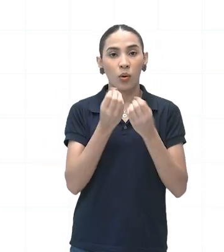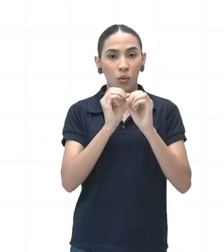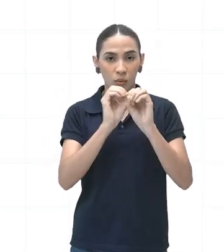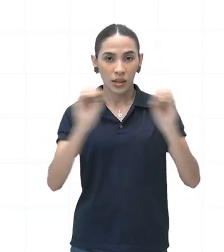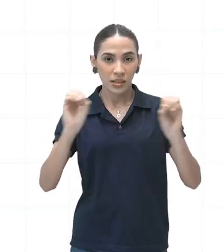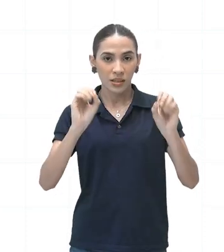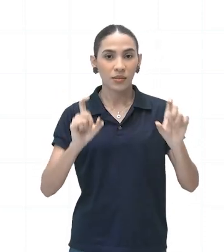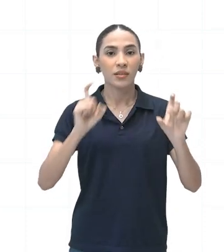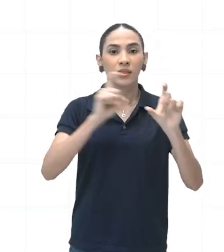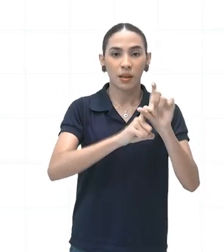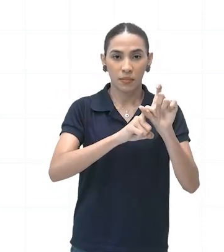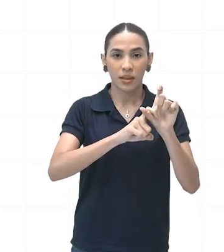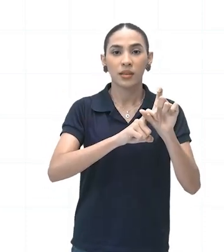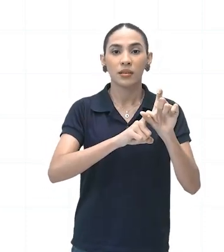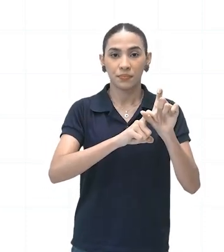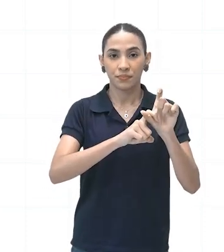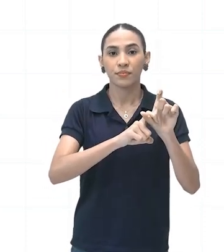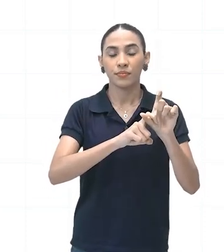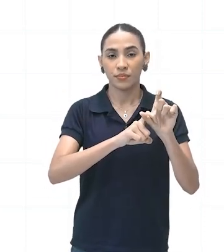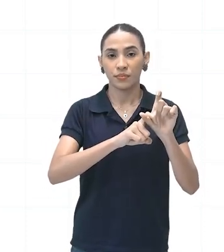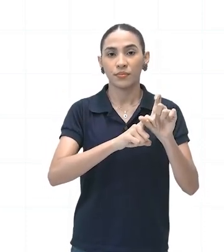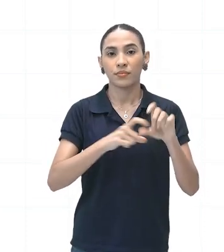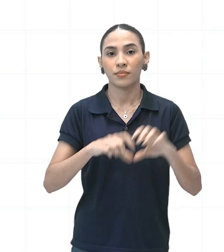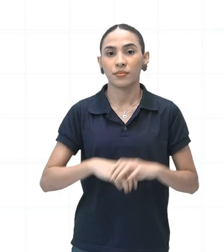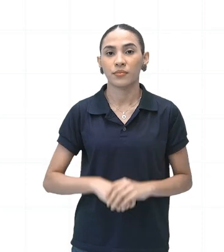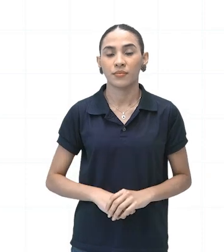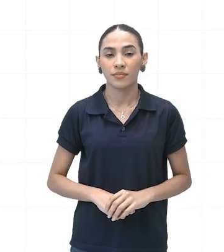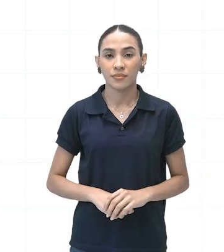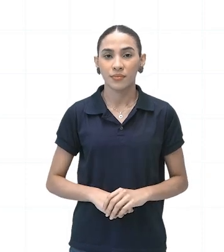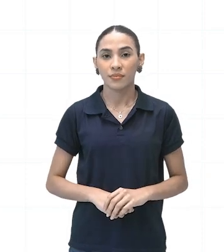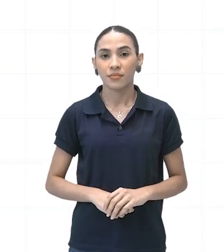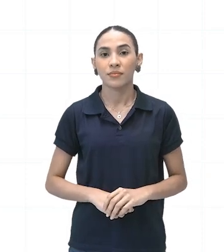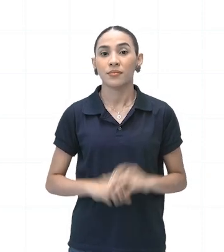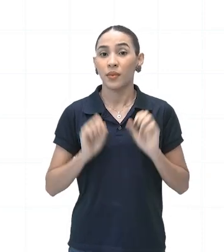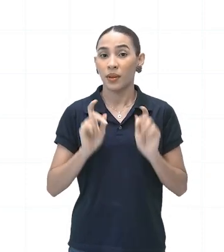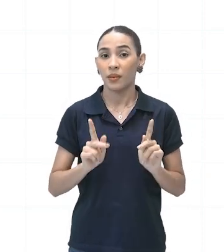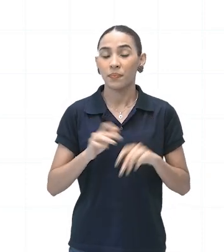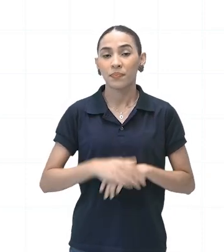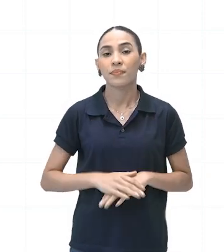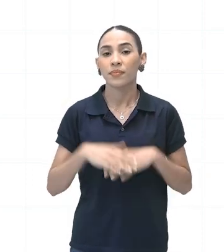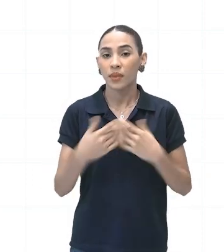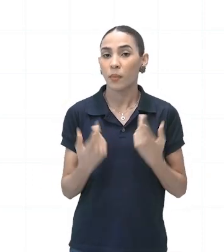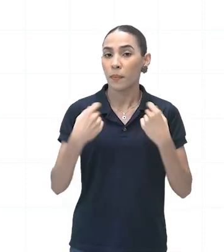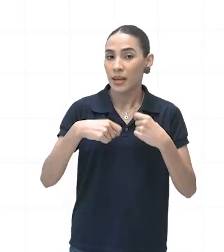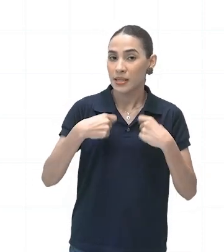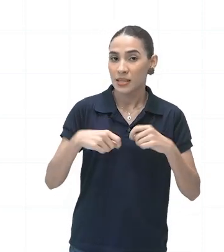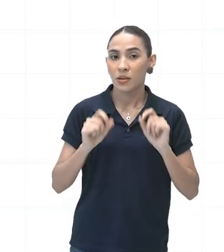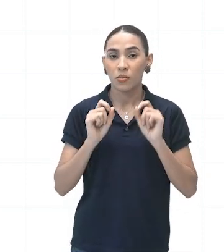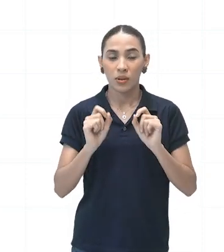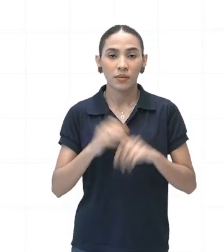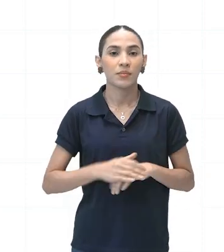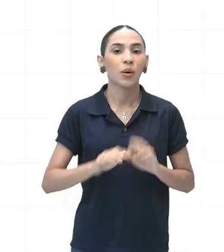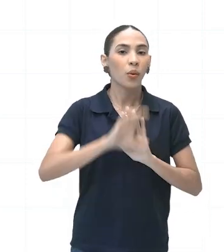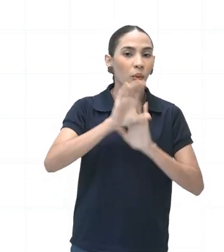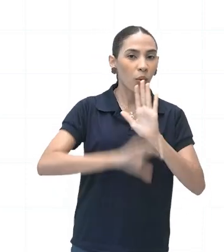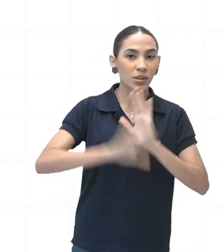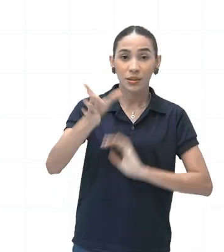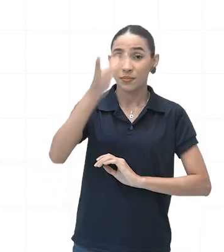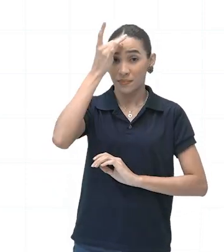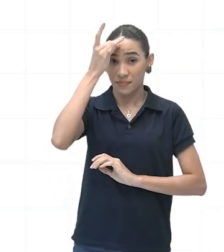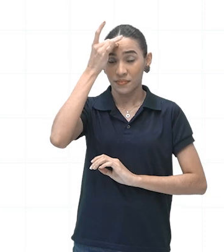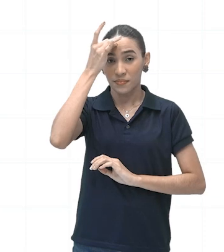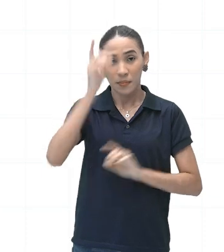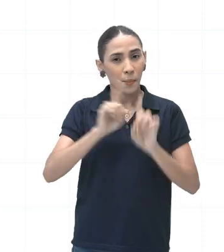que dependem umas das outras. Perfeito? Então a gente tem que ter esses conceitos na nossa